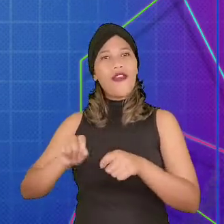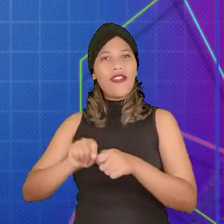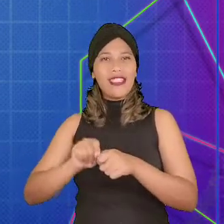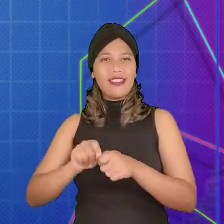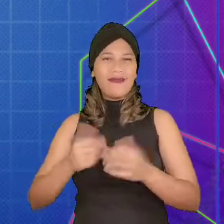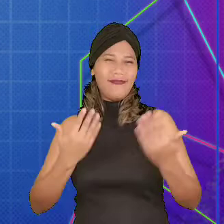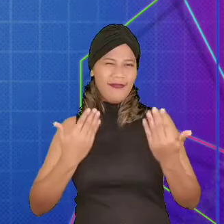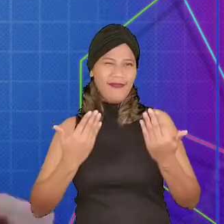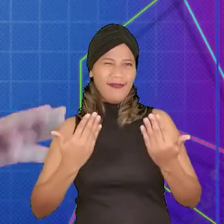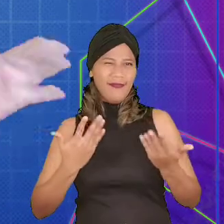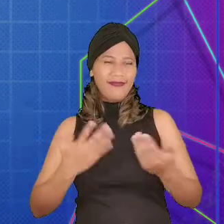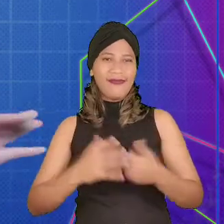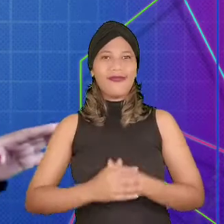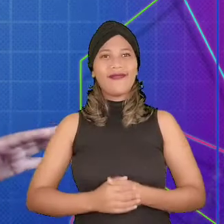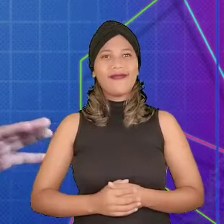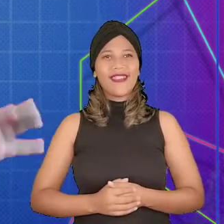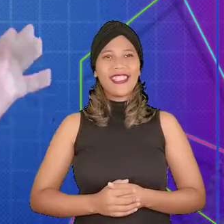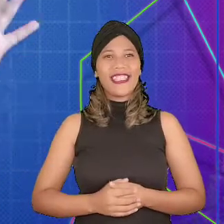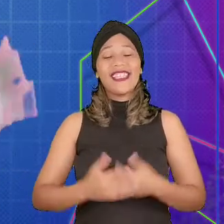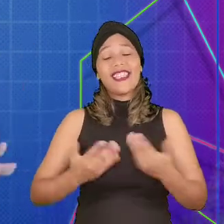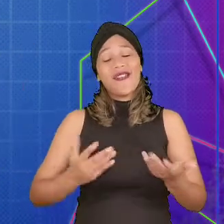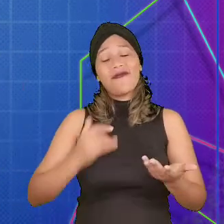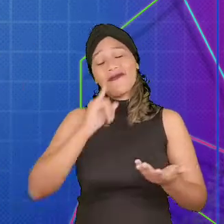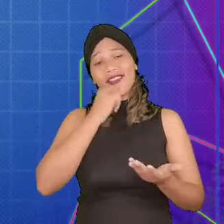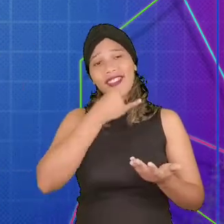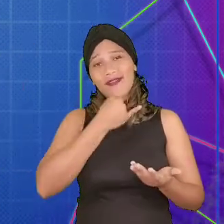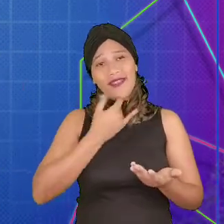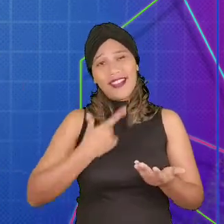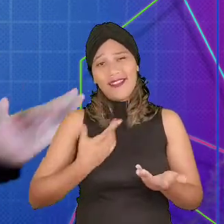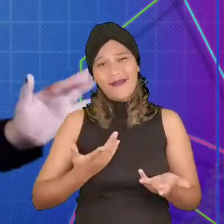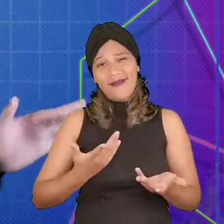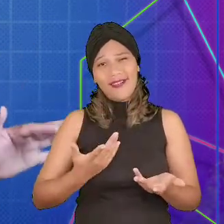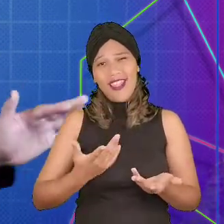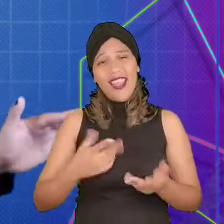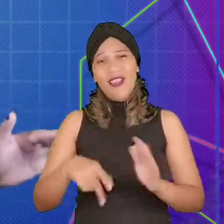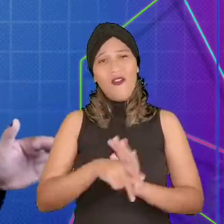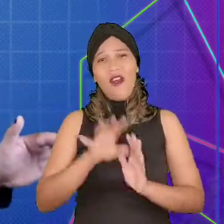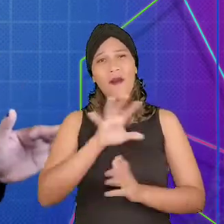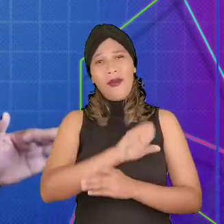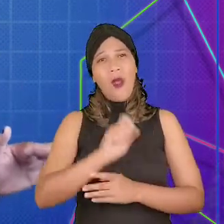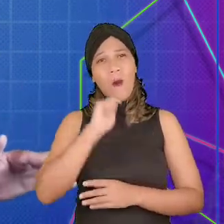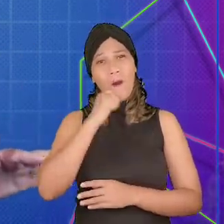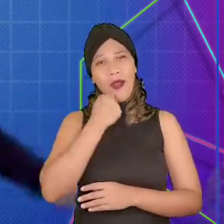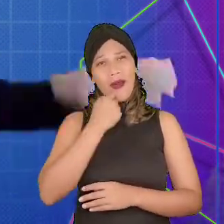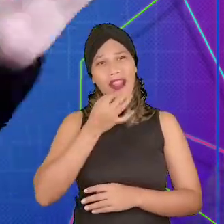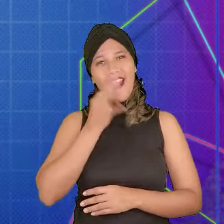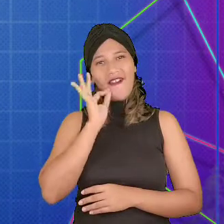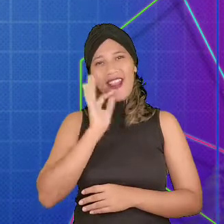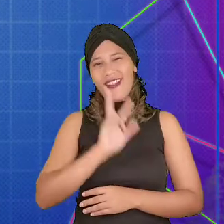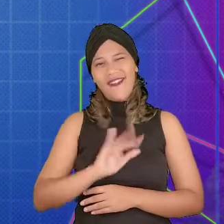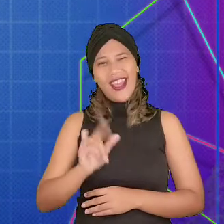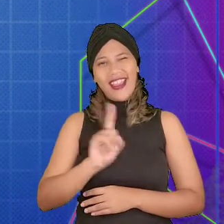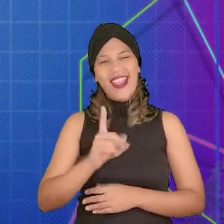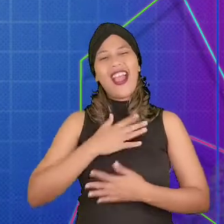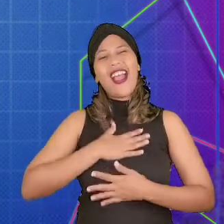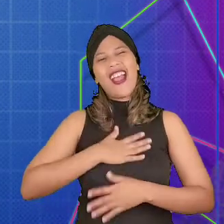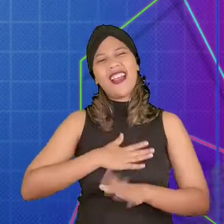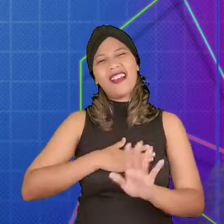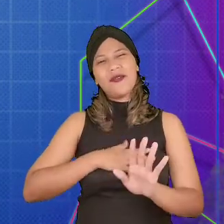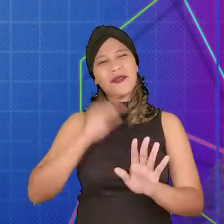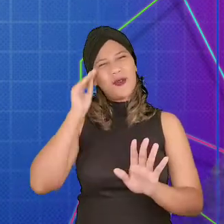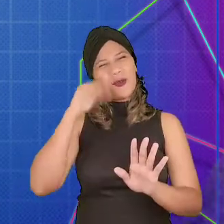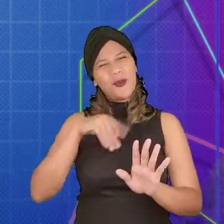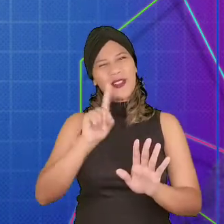caminho para você. Não. Infelizmente, o seu computador não vai buscar o pão para você tomar café. Mas não desanima não,